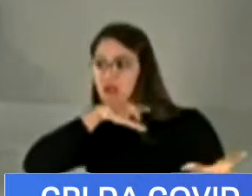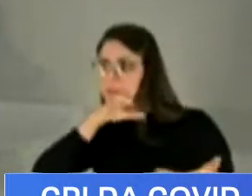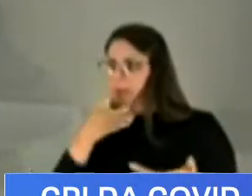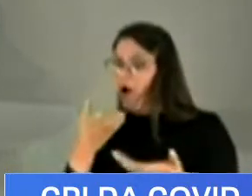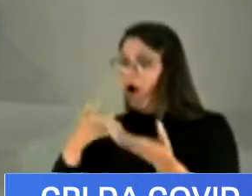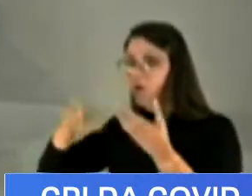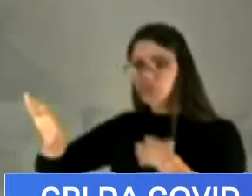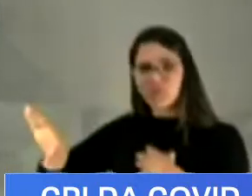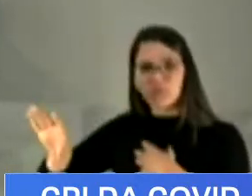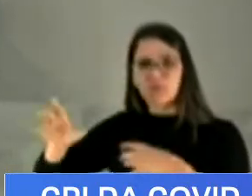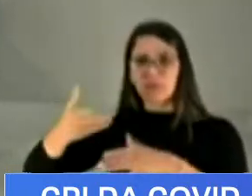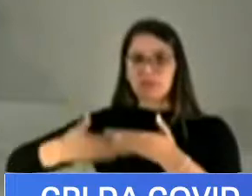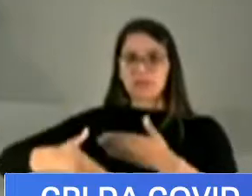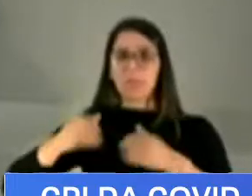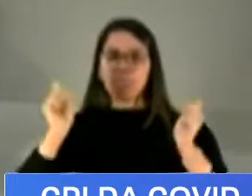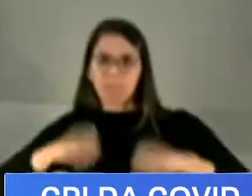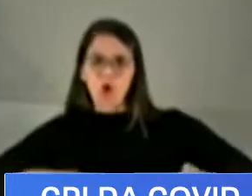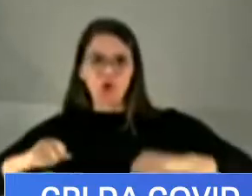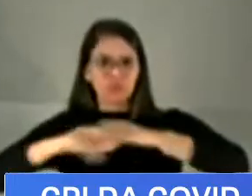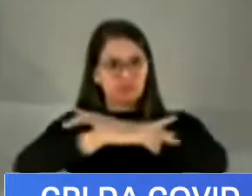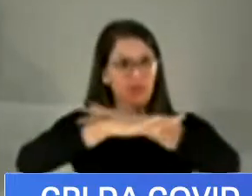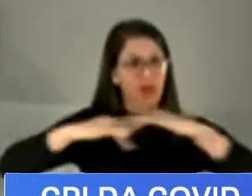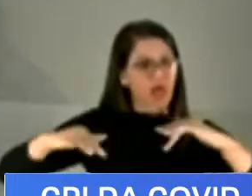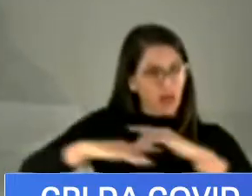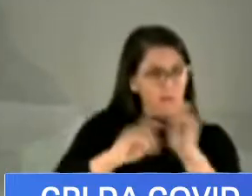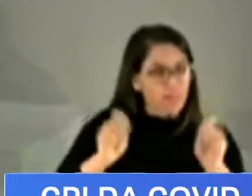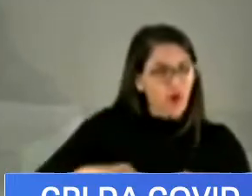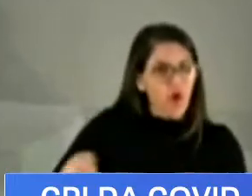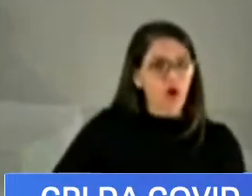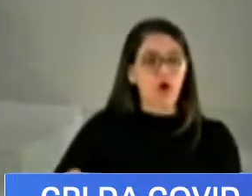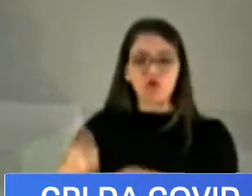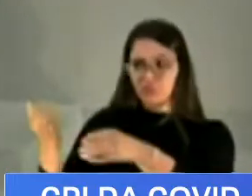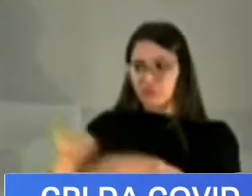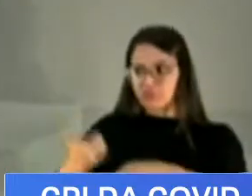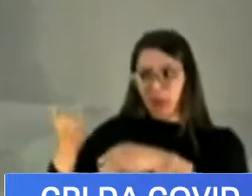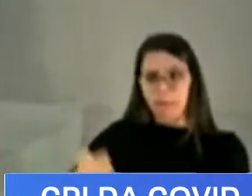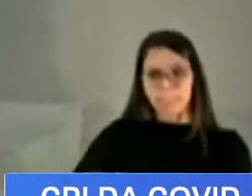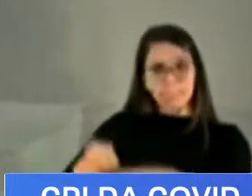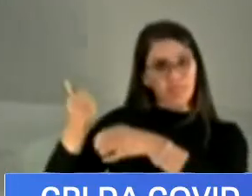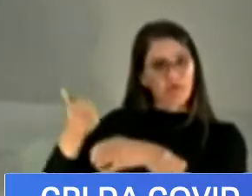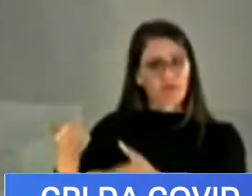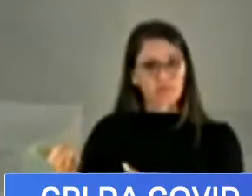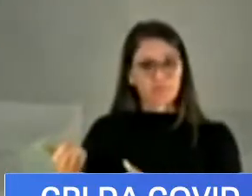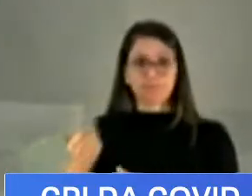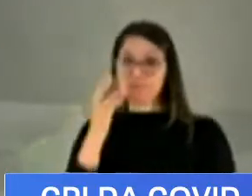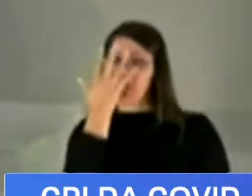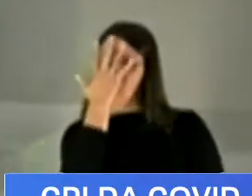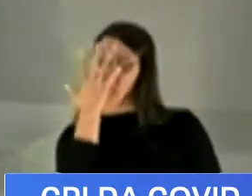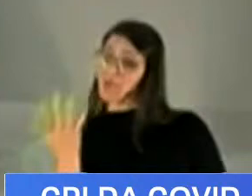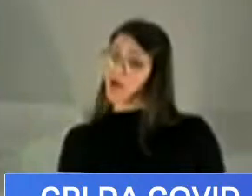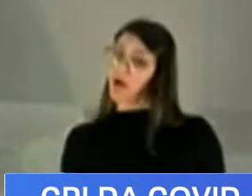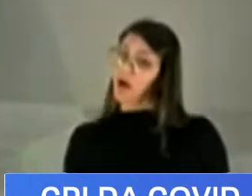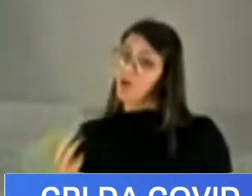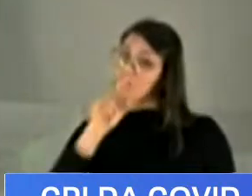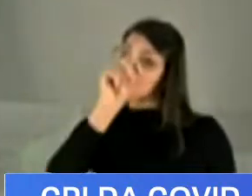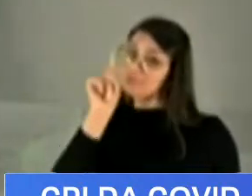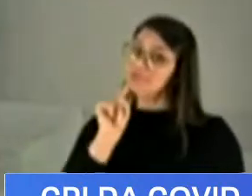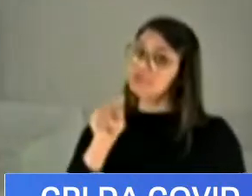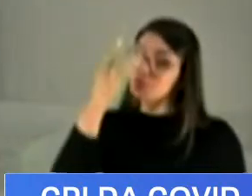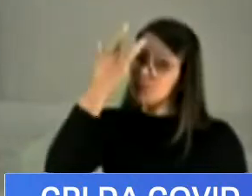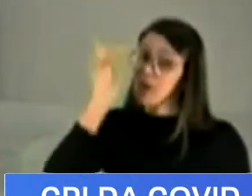pessoas, se podia fazer aglomeração na época do Ano Novo ou do Carnaval. Então, nós estamos,